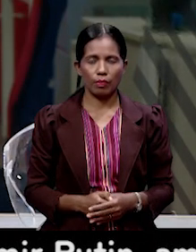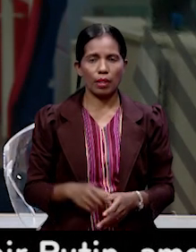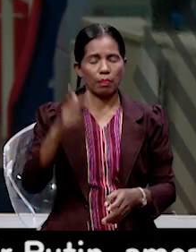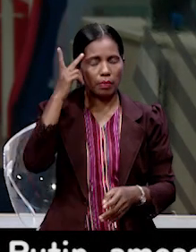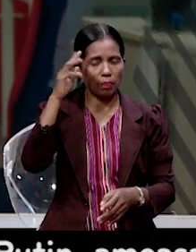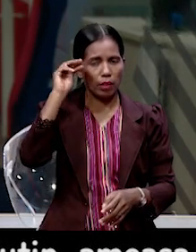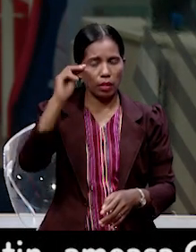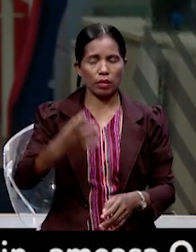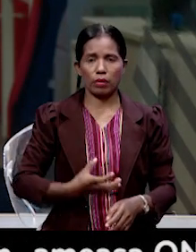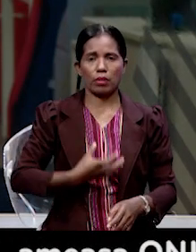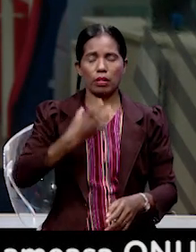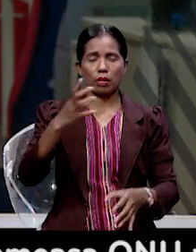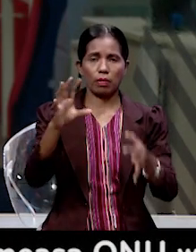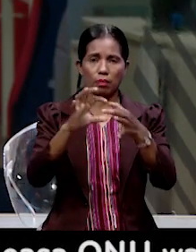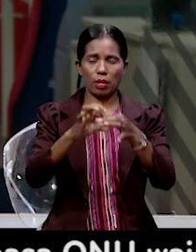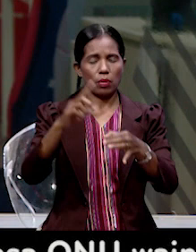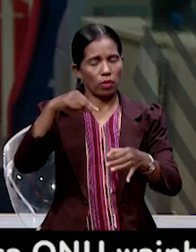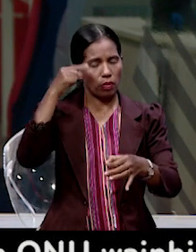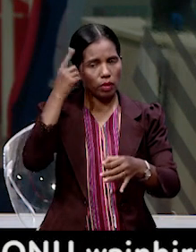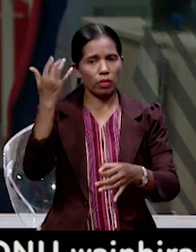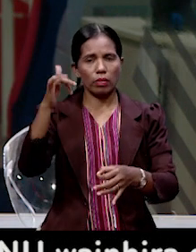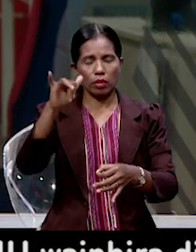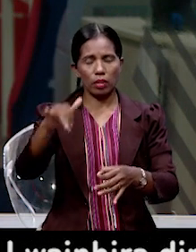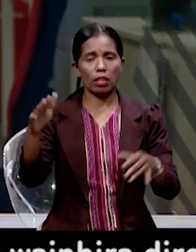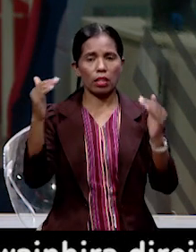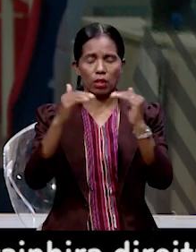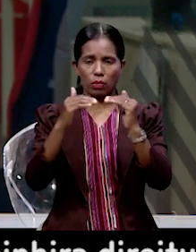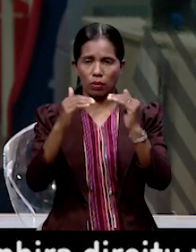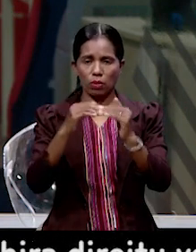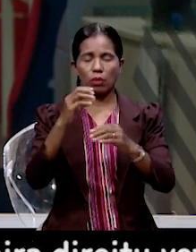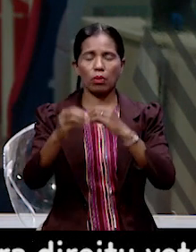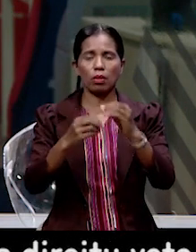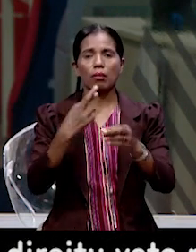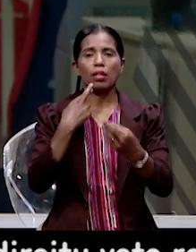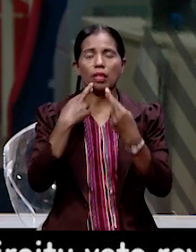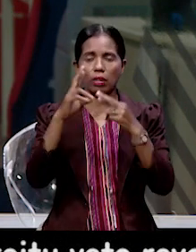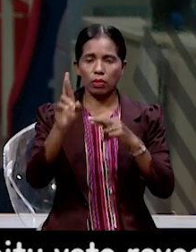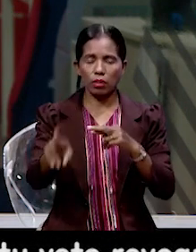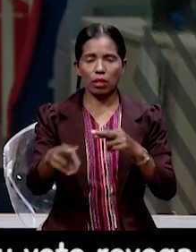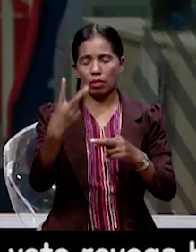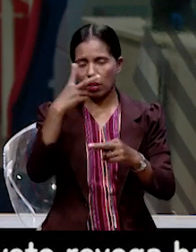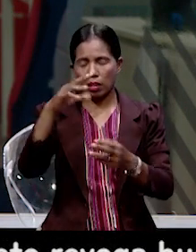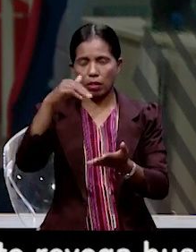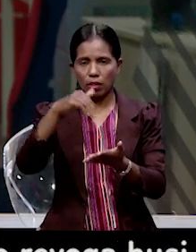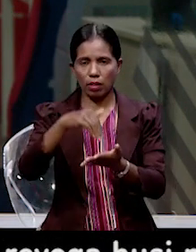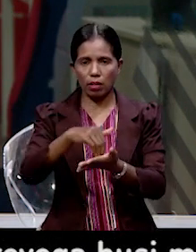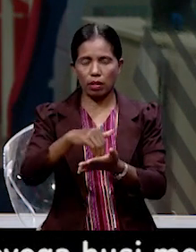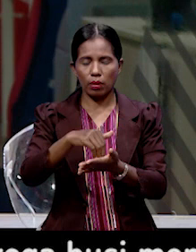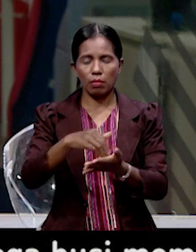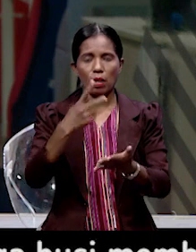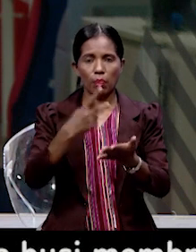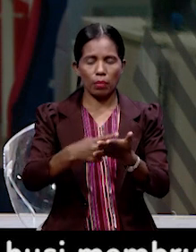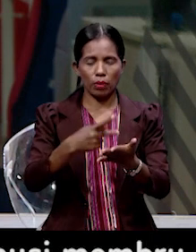Primeiro-ministro Hiros, membro governo Sira e ha seminário com o resultado avaliação expôs ba